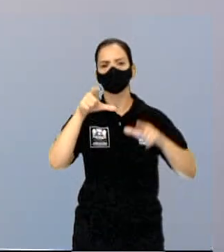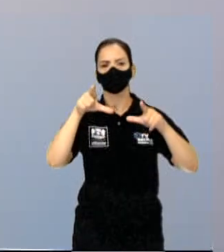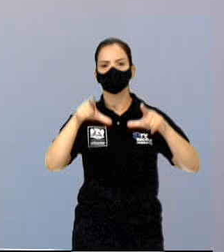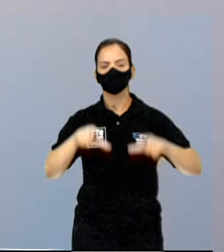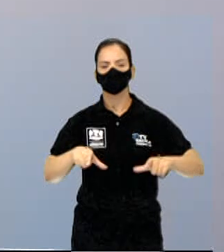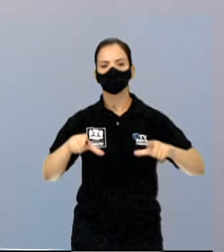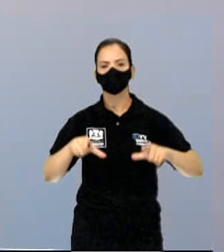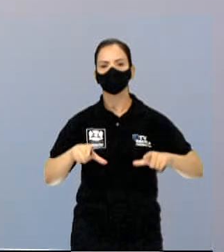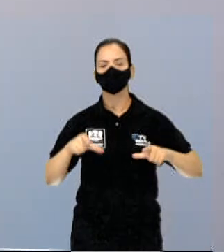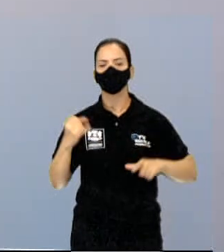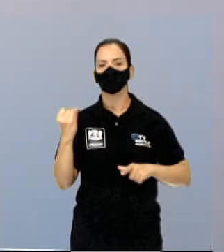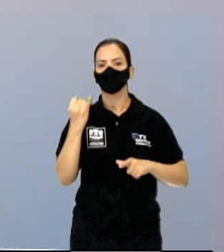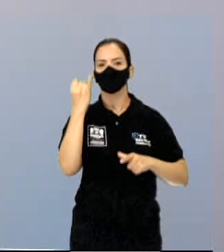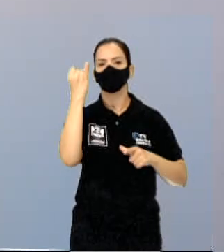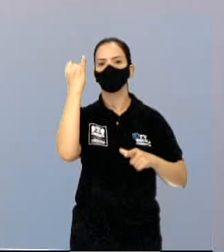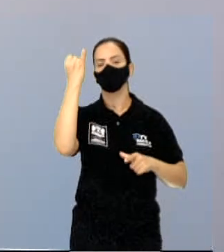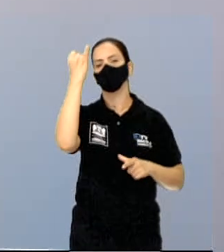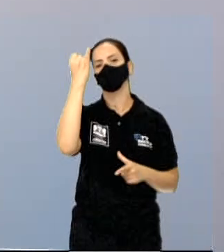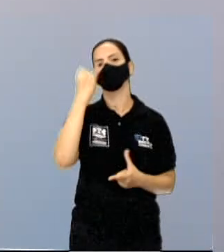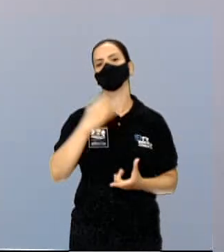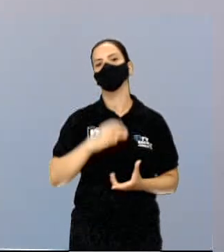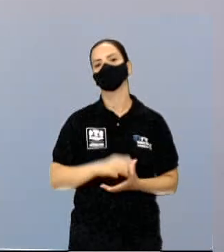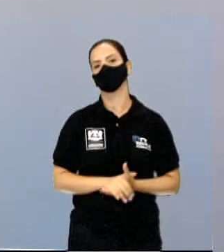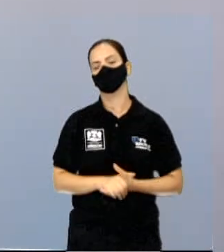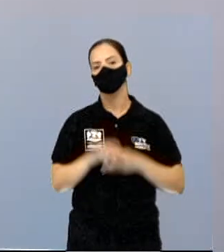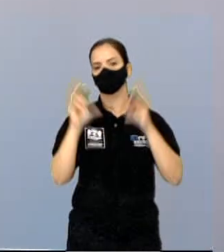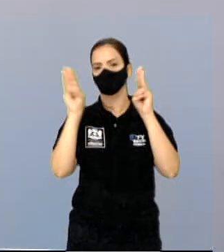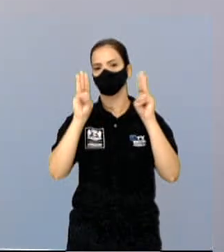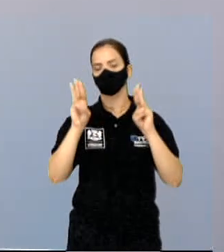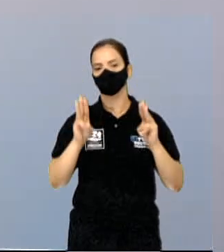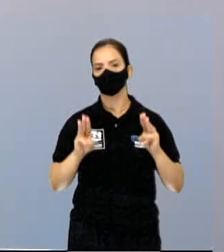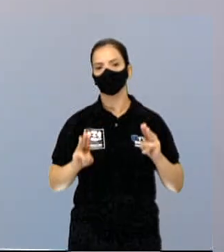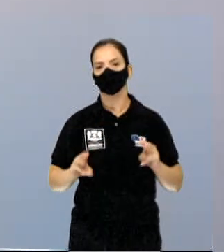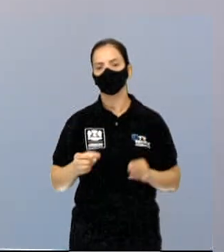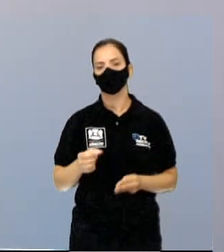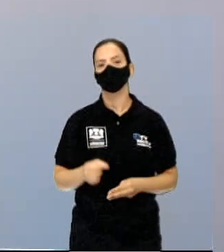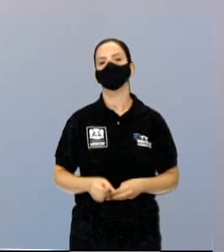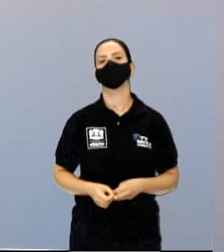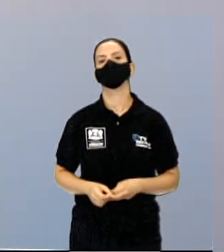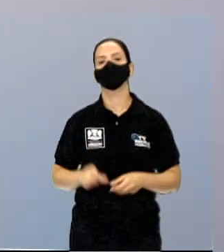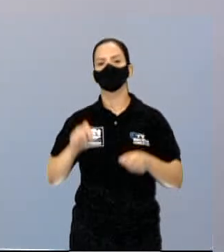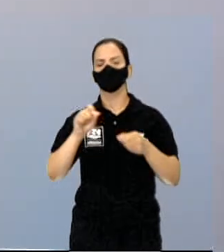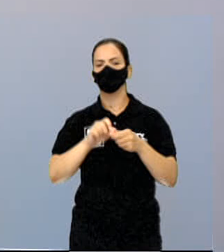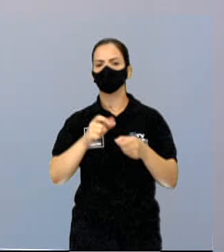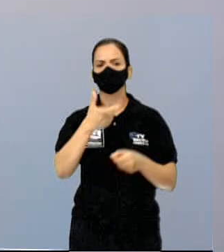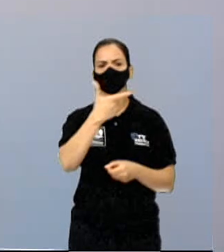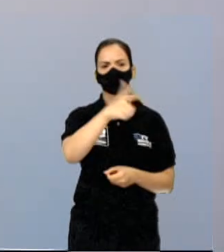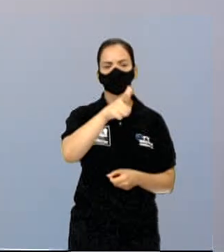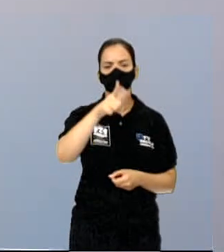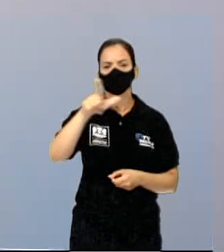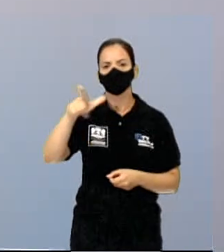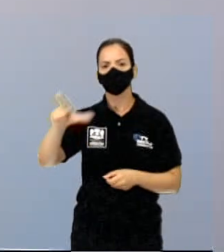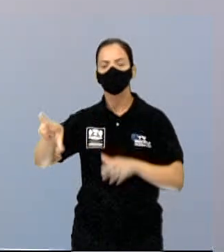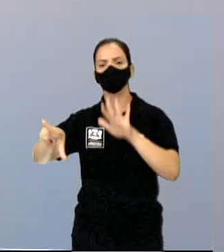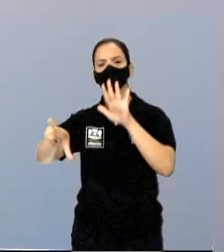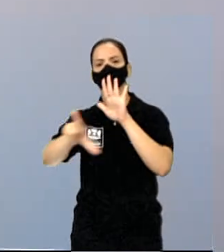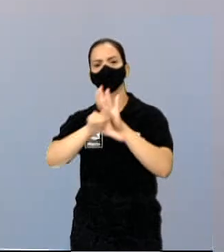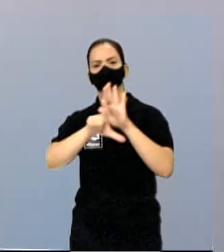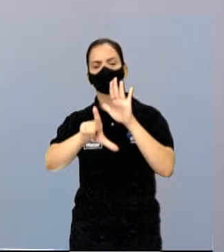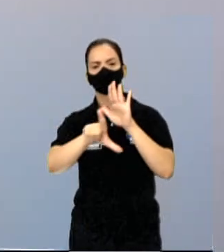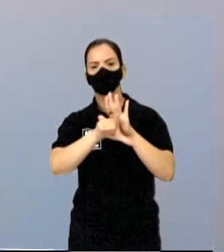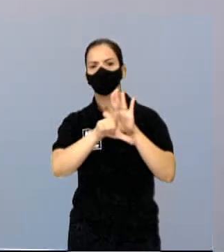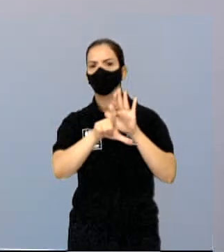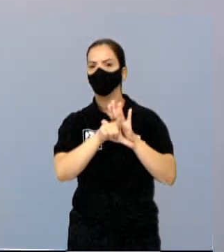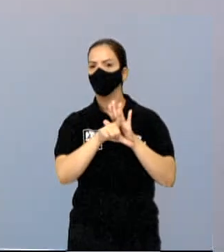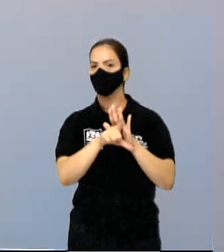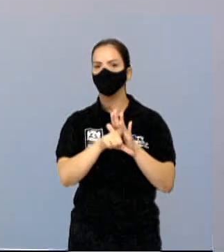Mesopotâmia. E eles ficaram conhecidos também porque eles criaram vários tipos de códigos, leis, tá certo? Que na época assim